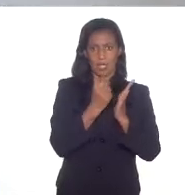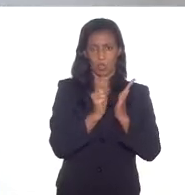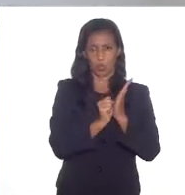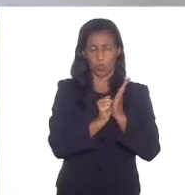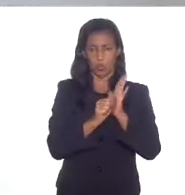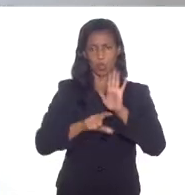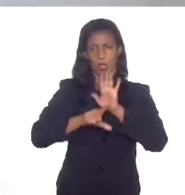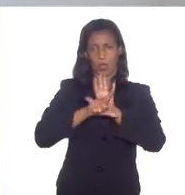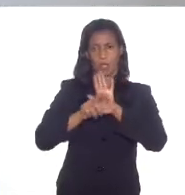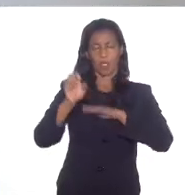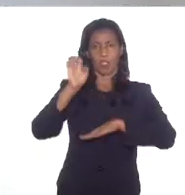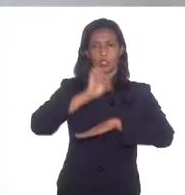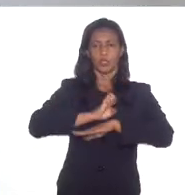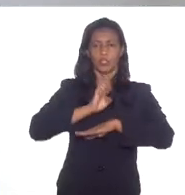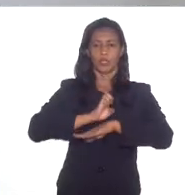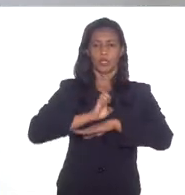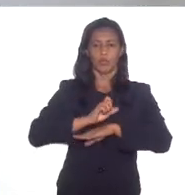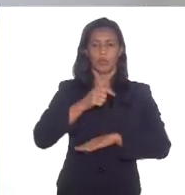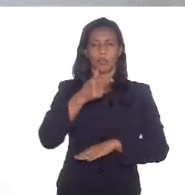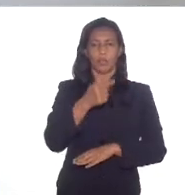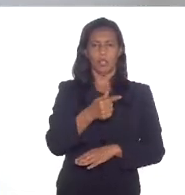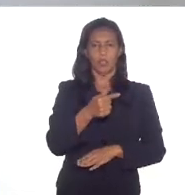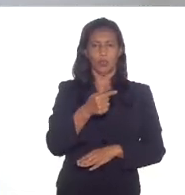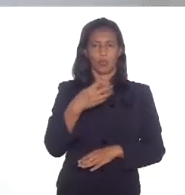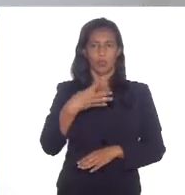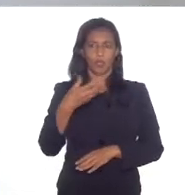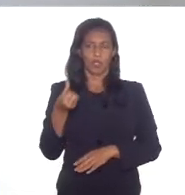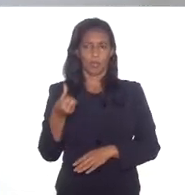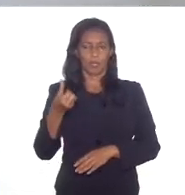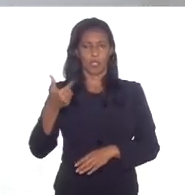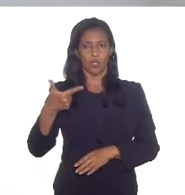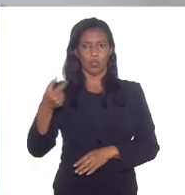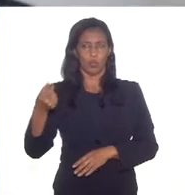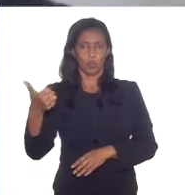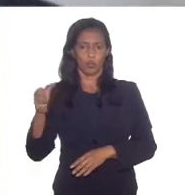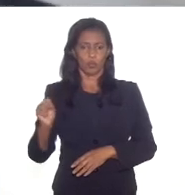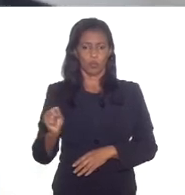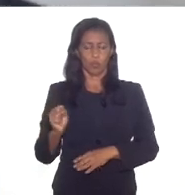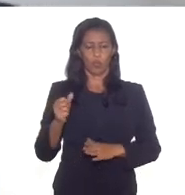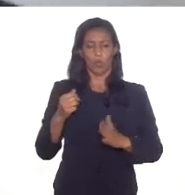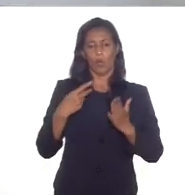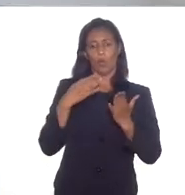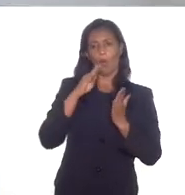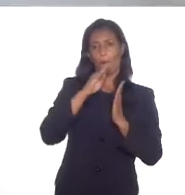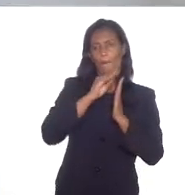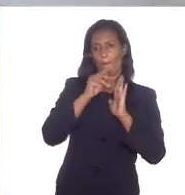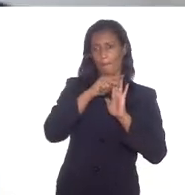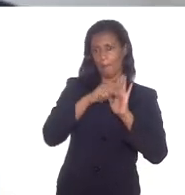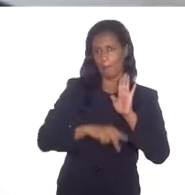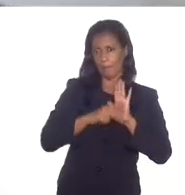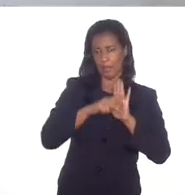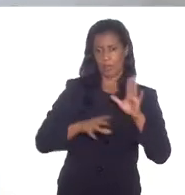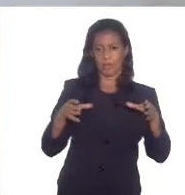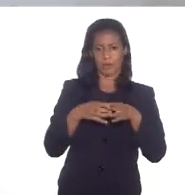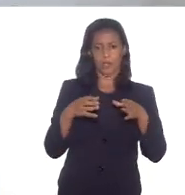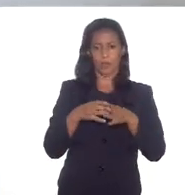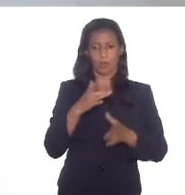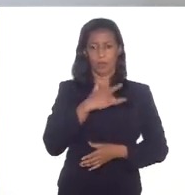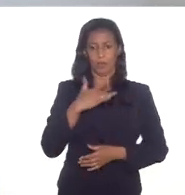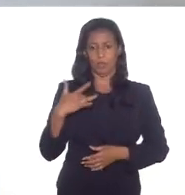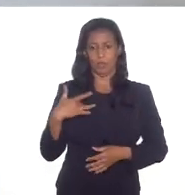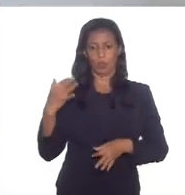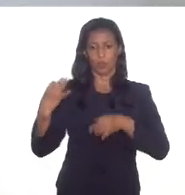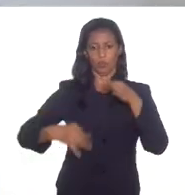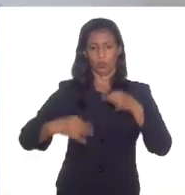Estadual 7.946, de 27 de abril de 2018, pendendo de pareceres das comissões de Constituição e Justiça, de Saúde, de